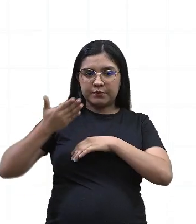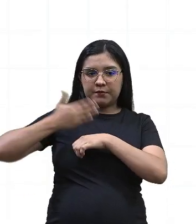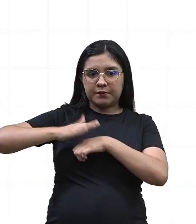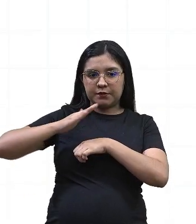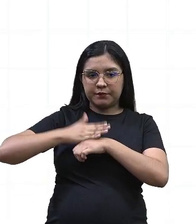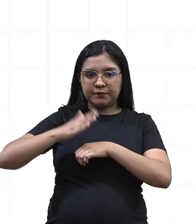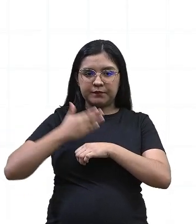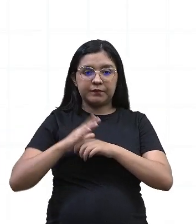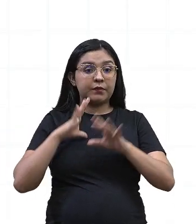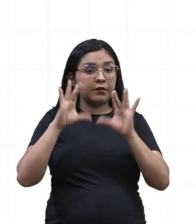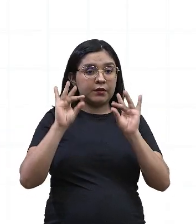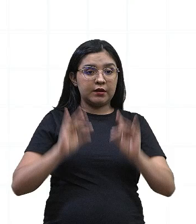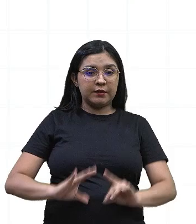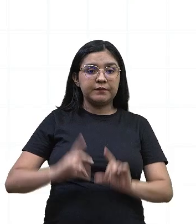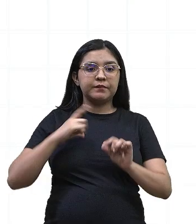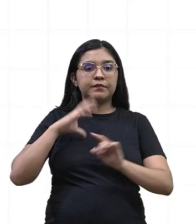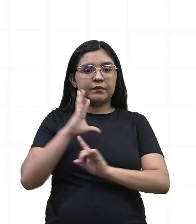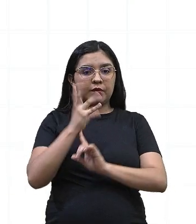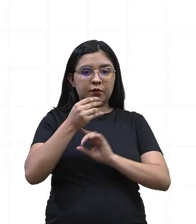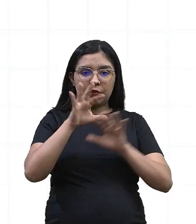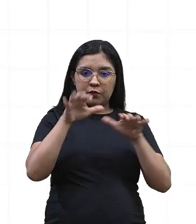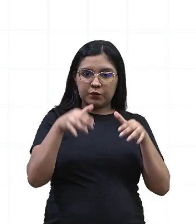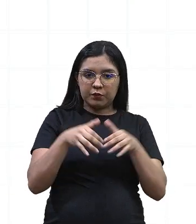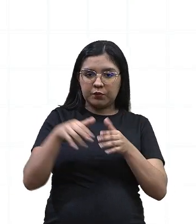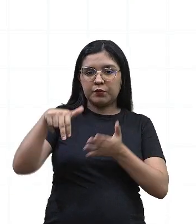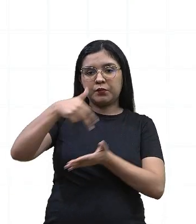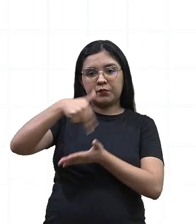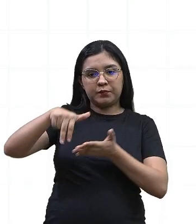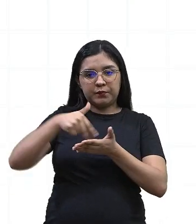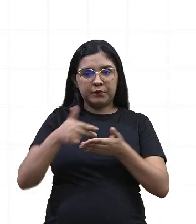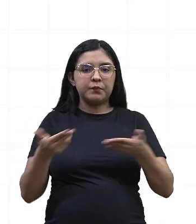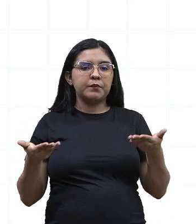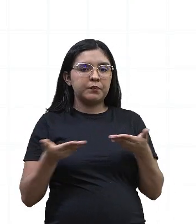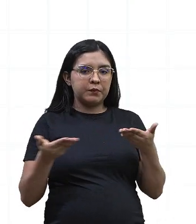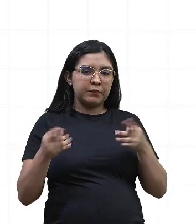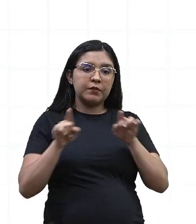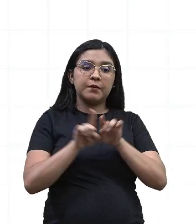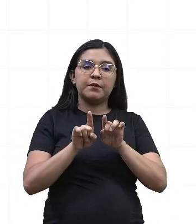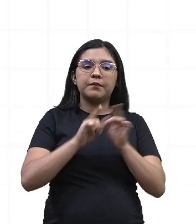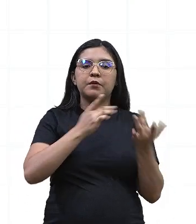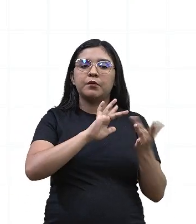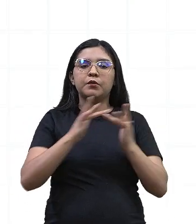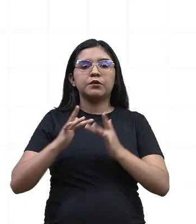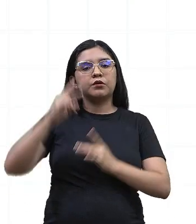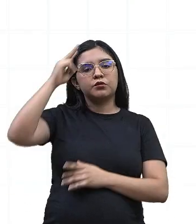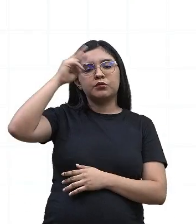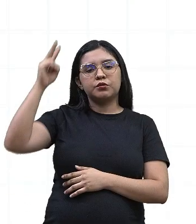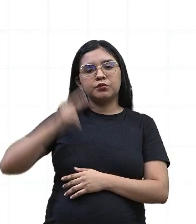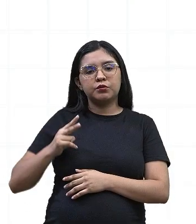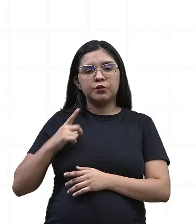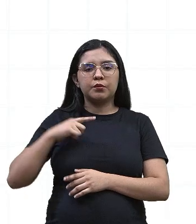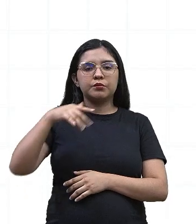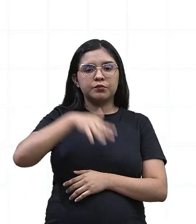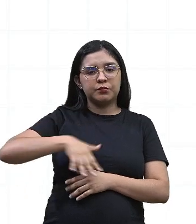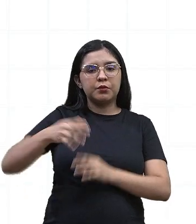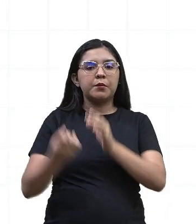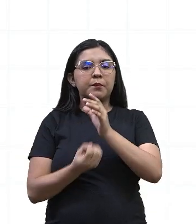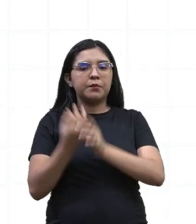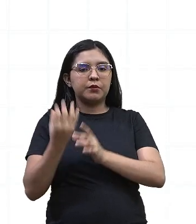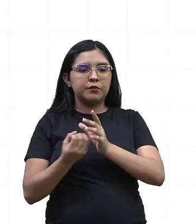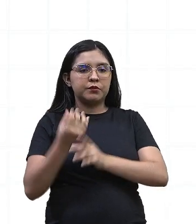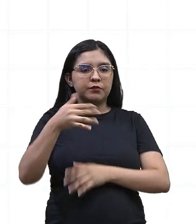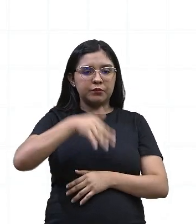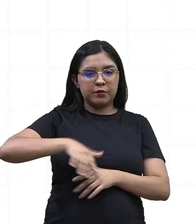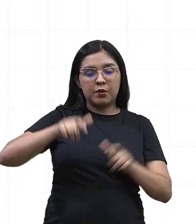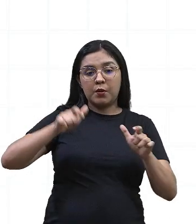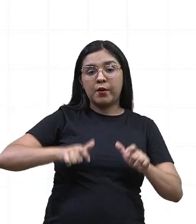práticas, detalhamento, artistas e grupos da dança moderna e seu contexto histórico, espaço e produções do